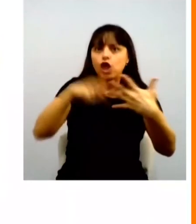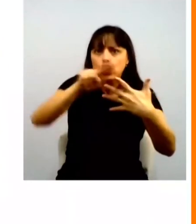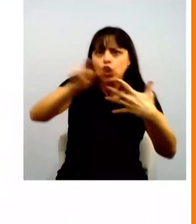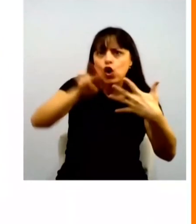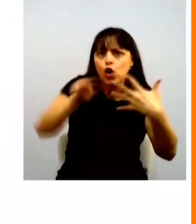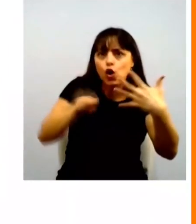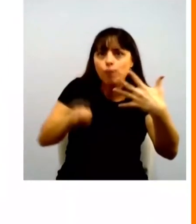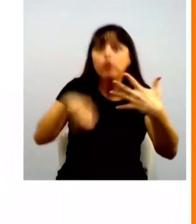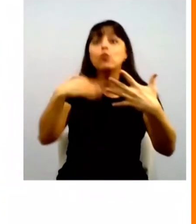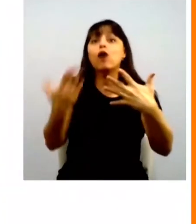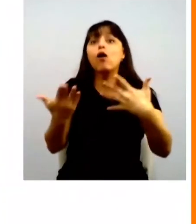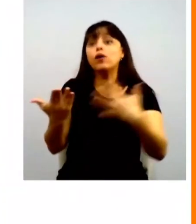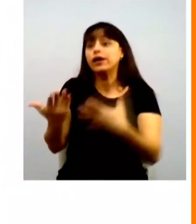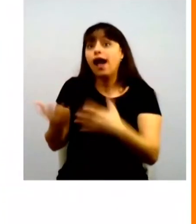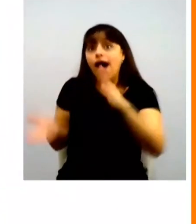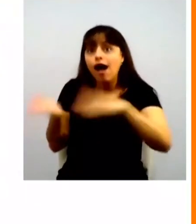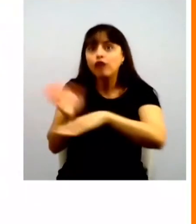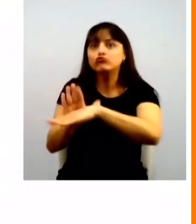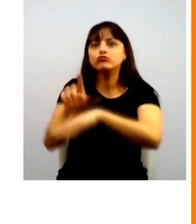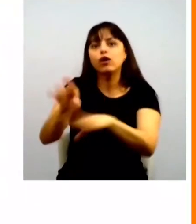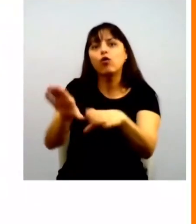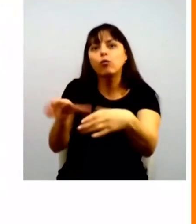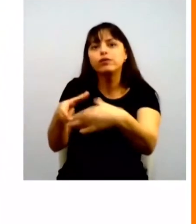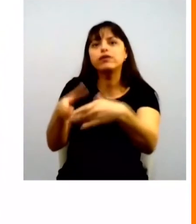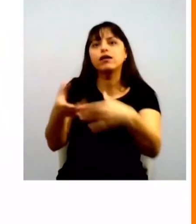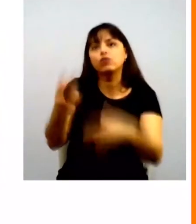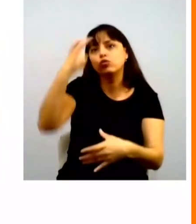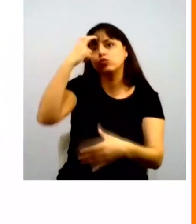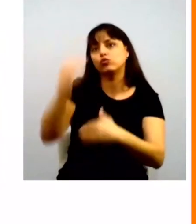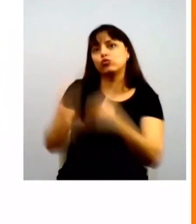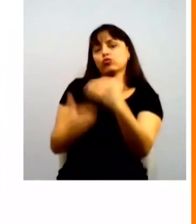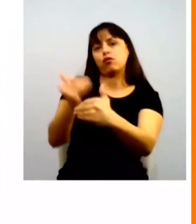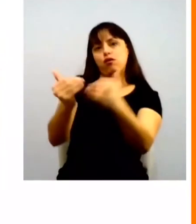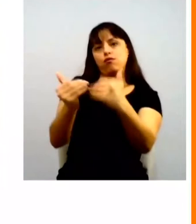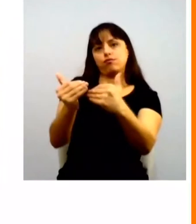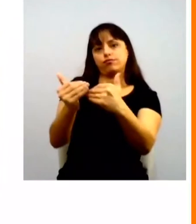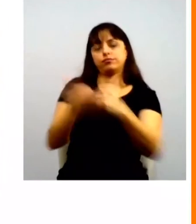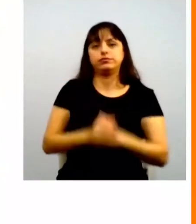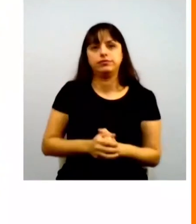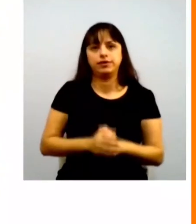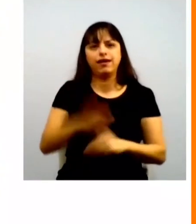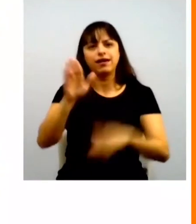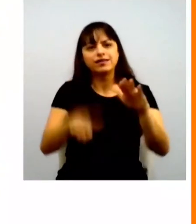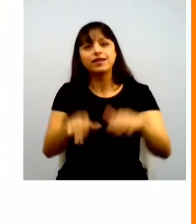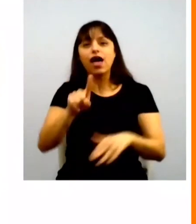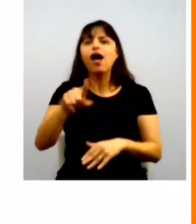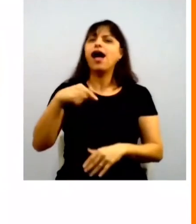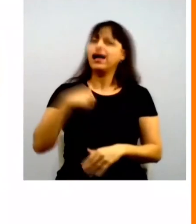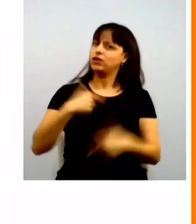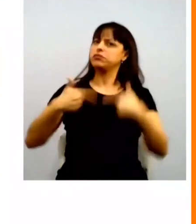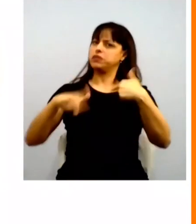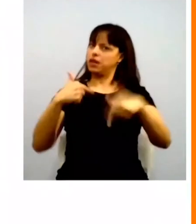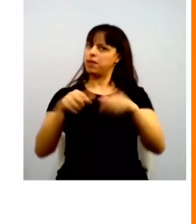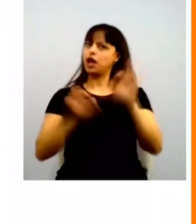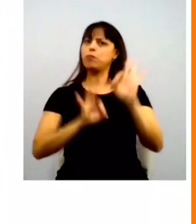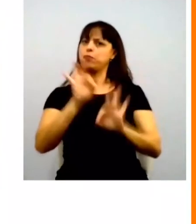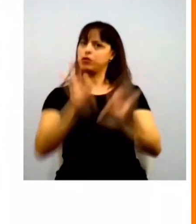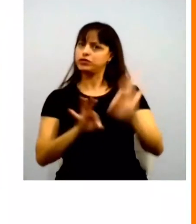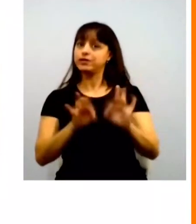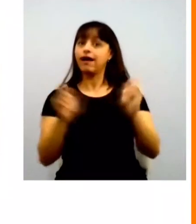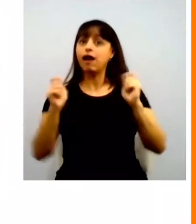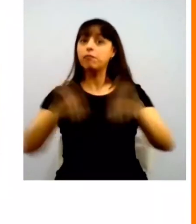comunidade. E isso é um tema importante, porque muitas vezes se diz que se trabalha por capacidades, mas nenhum projeto define suas